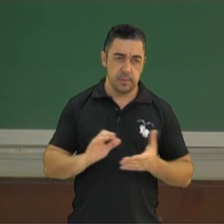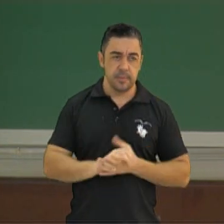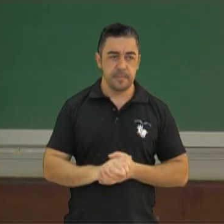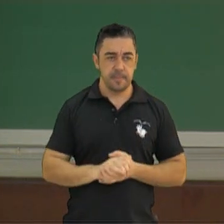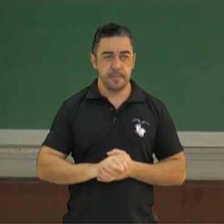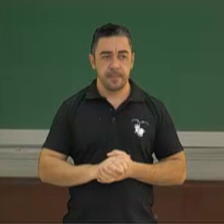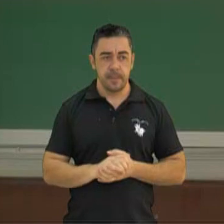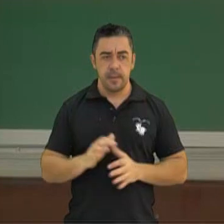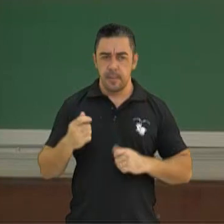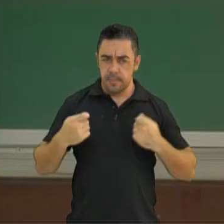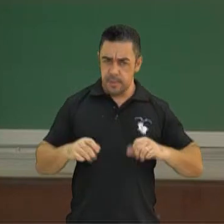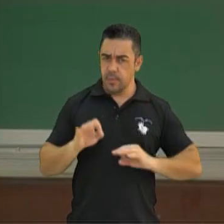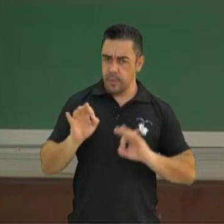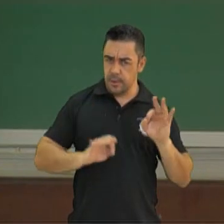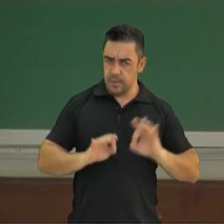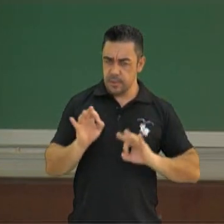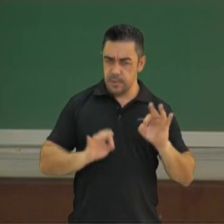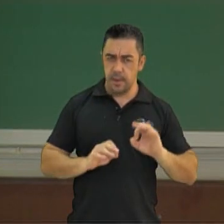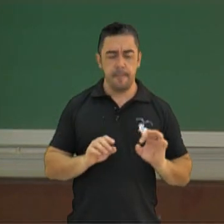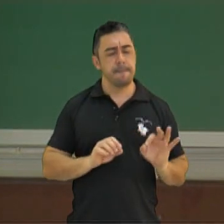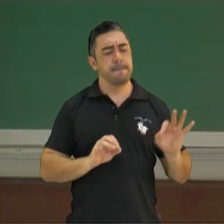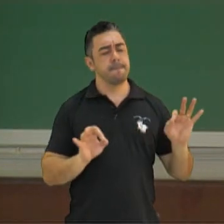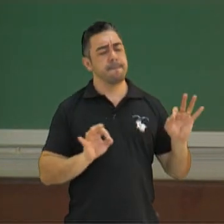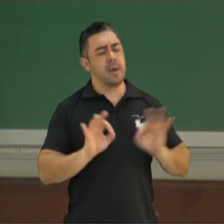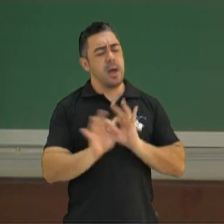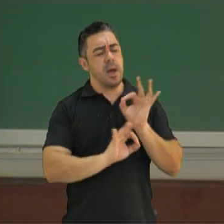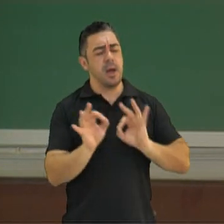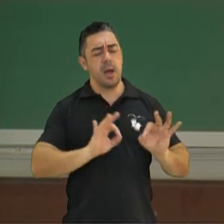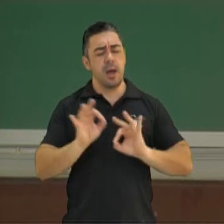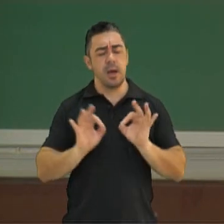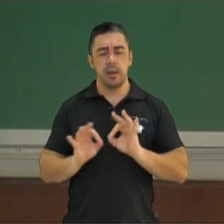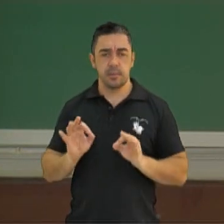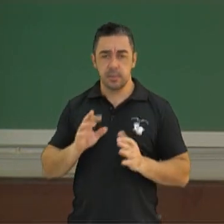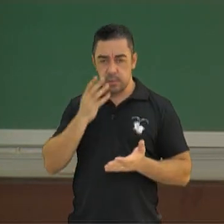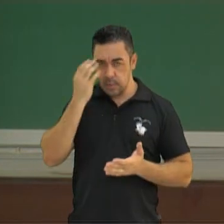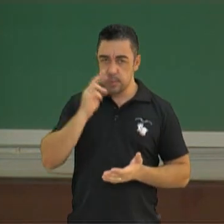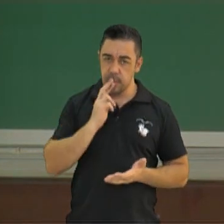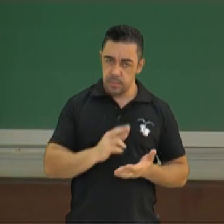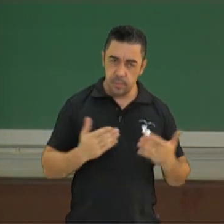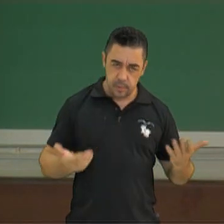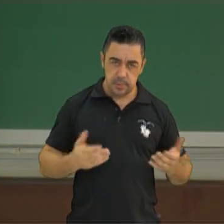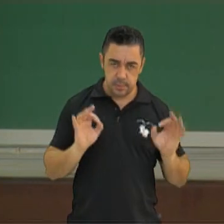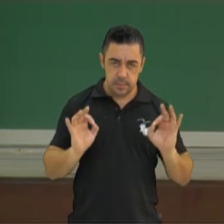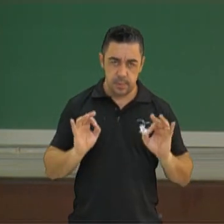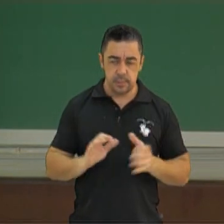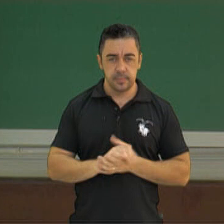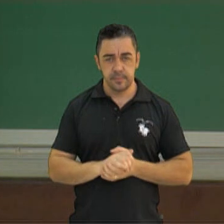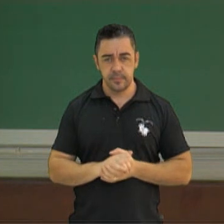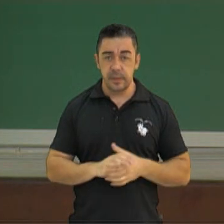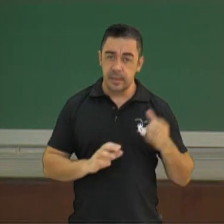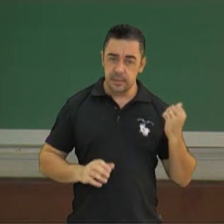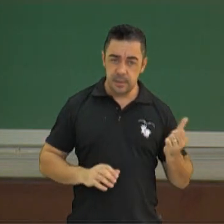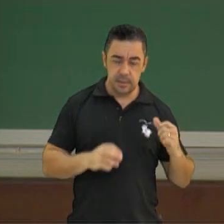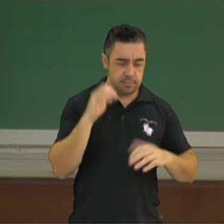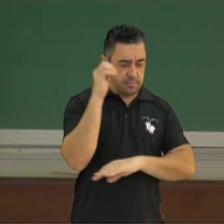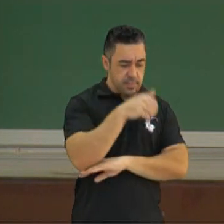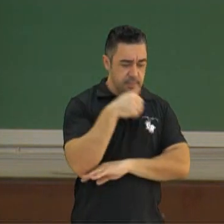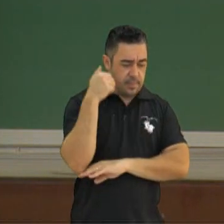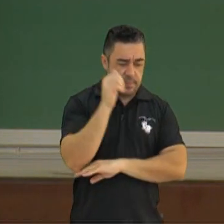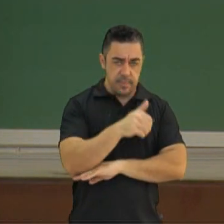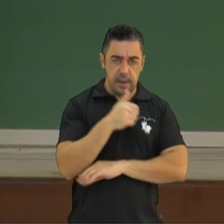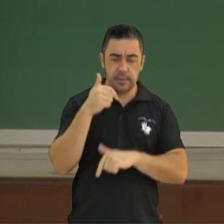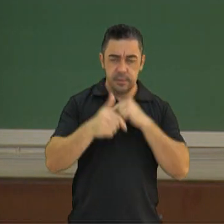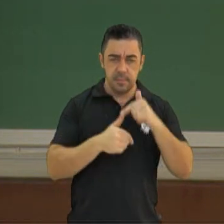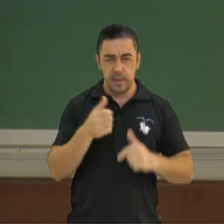bom? Temos que organizar. Já pensou? Você resolve tudinho e só não põe a resposta? Coloca lá, tá bom? 6 máquinas fariam o mesmo